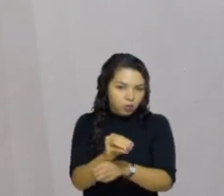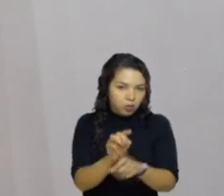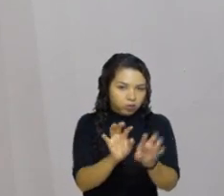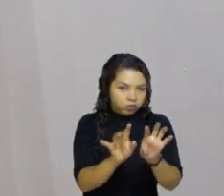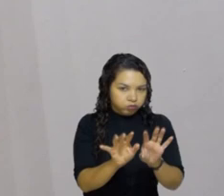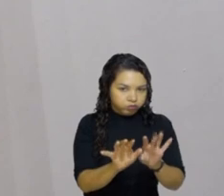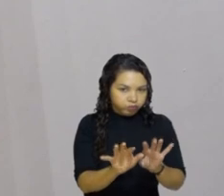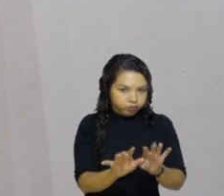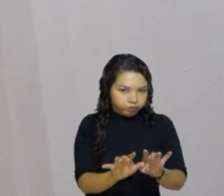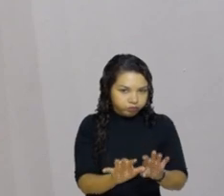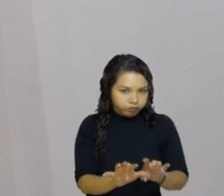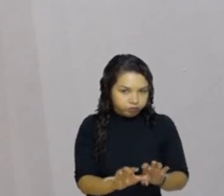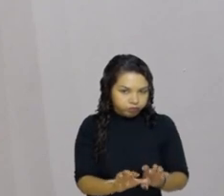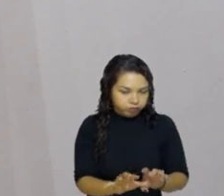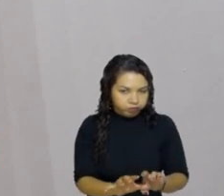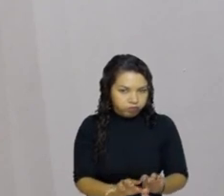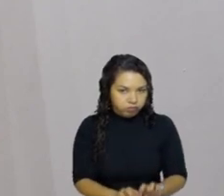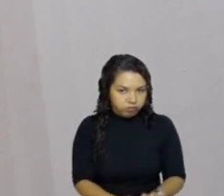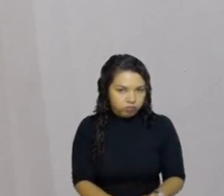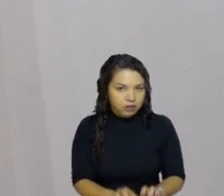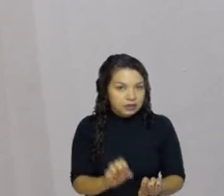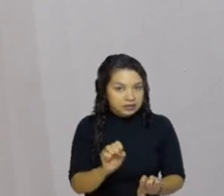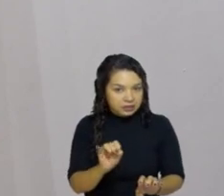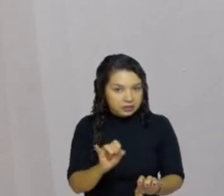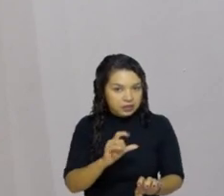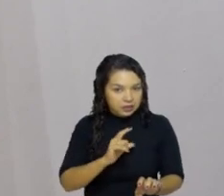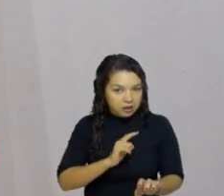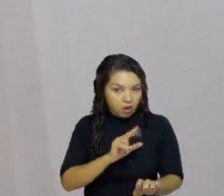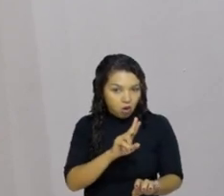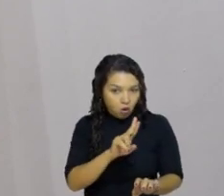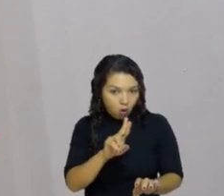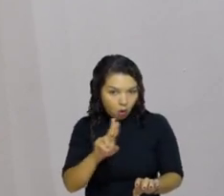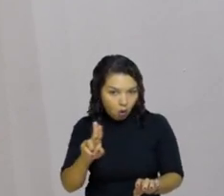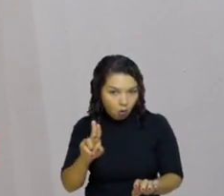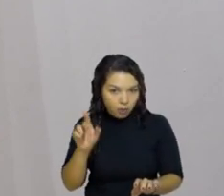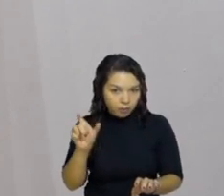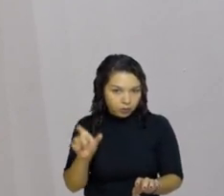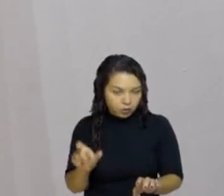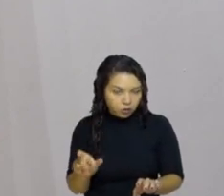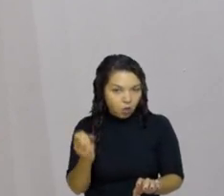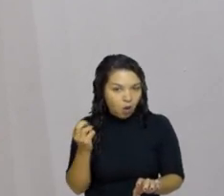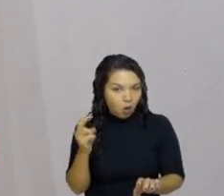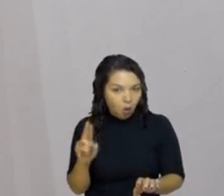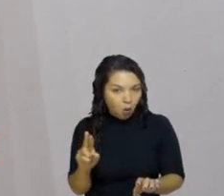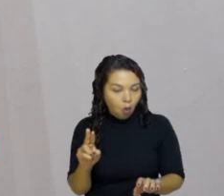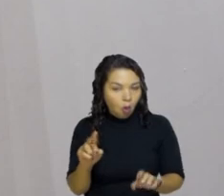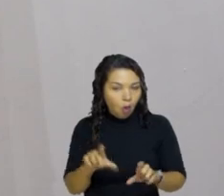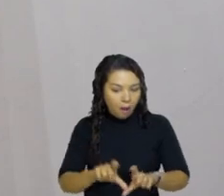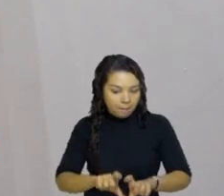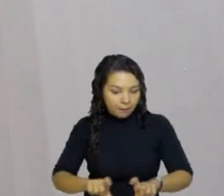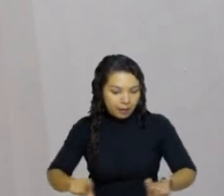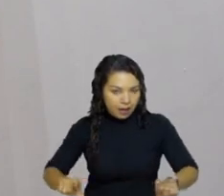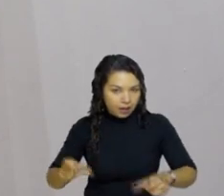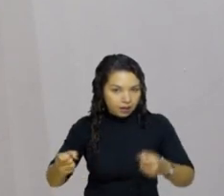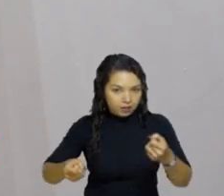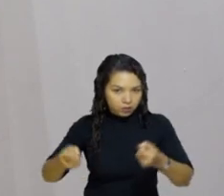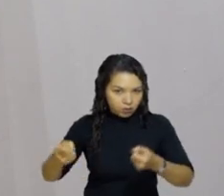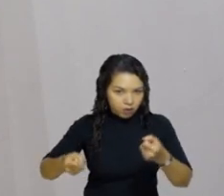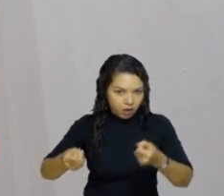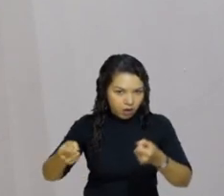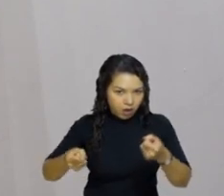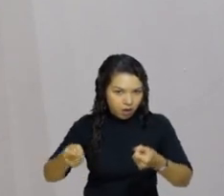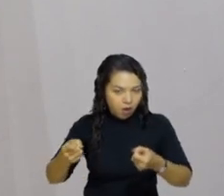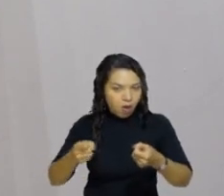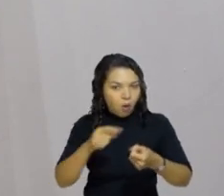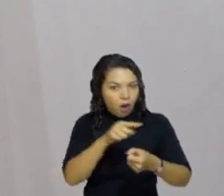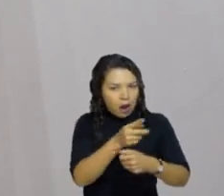um suspeito, o sistema já busca sozinho essa placa e todos os dados do veículo, se ele passou nas câmeras da Polícia